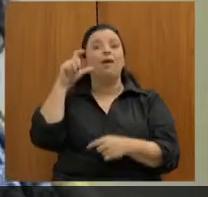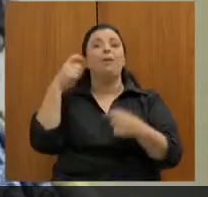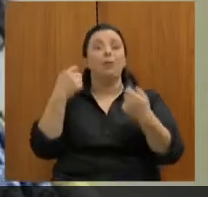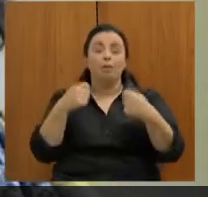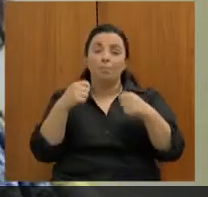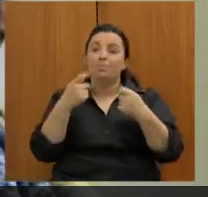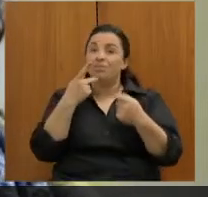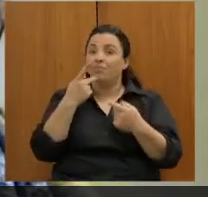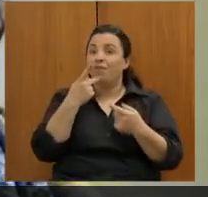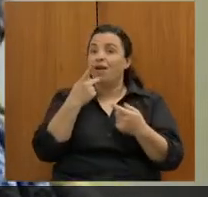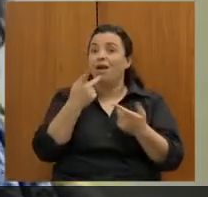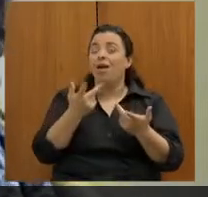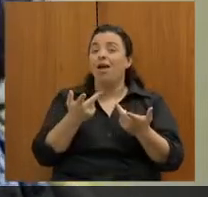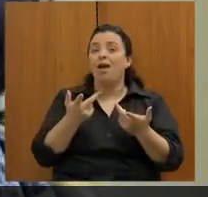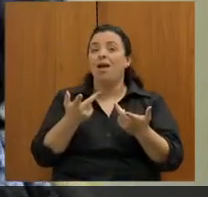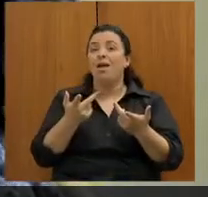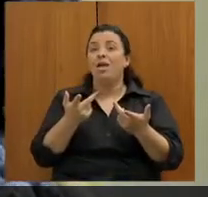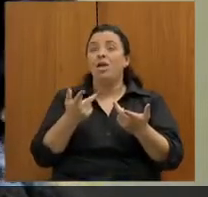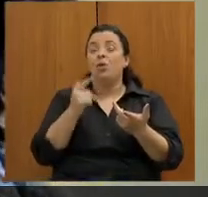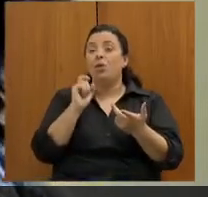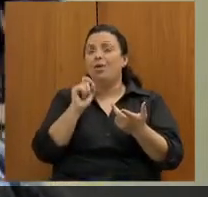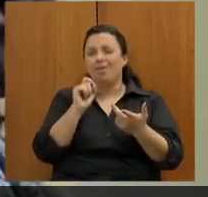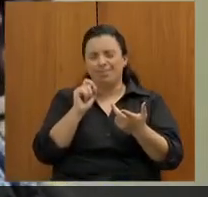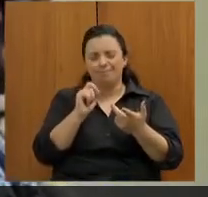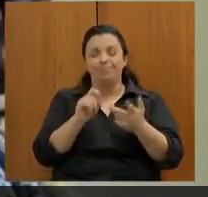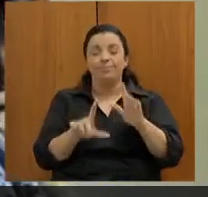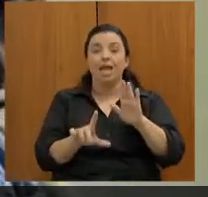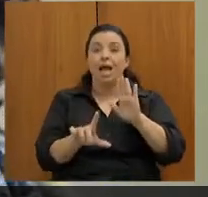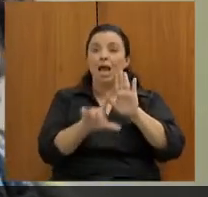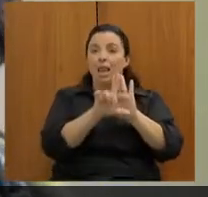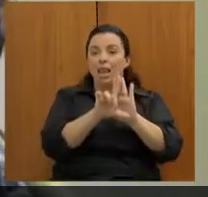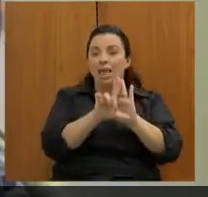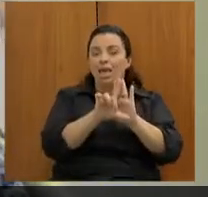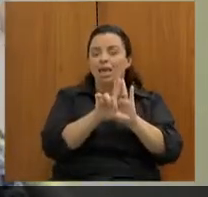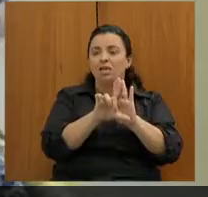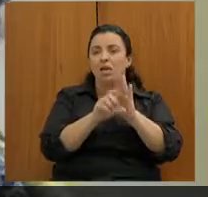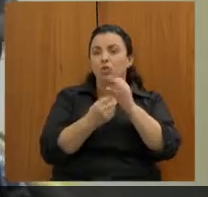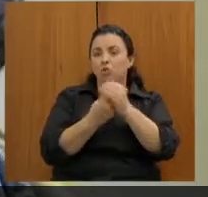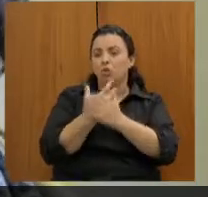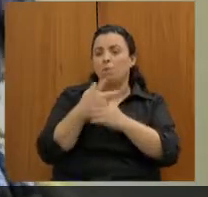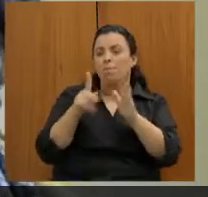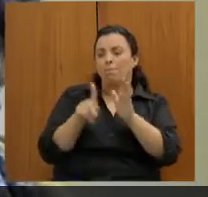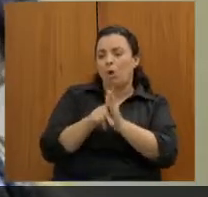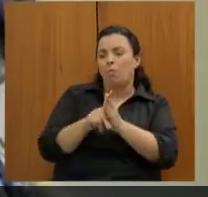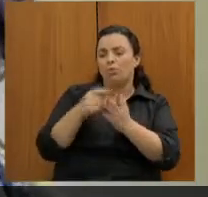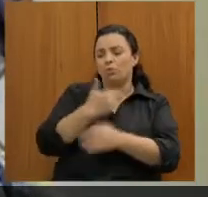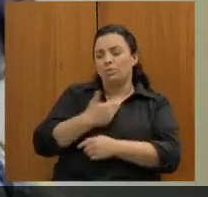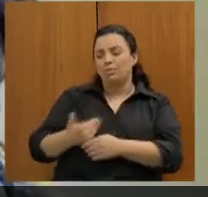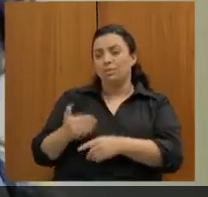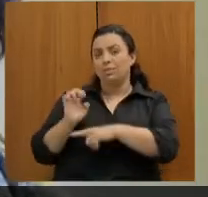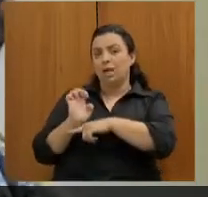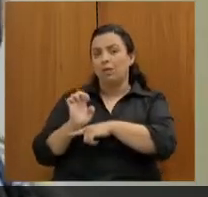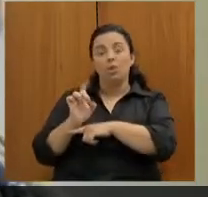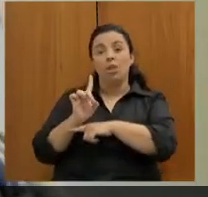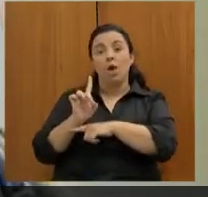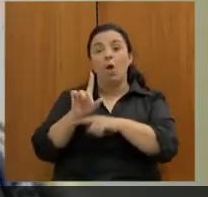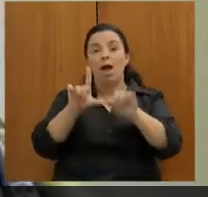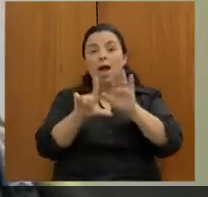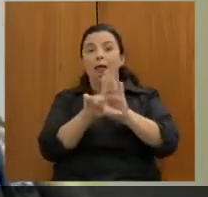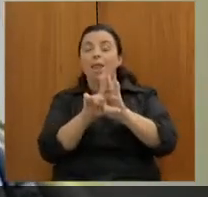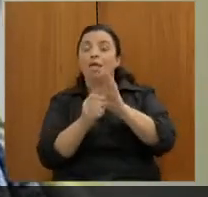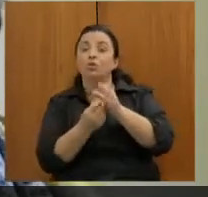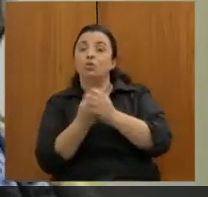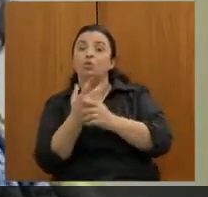que a lei ela não surge do estado para ficar Mesquita mas de uma punição